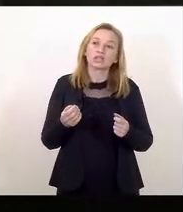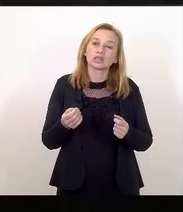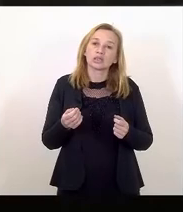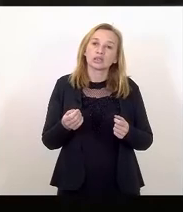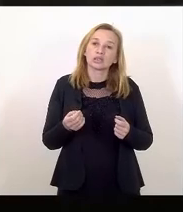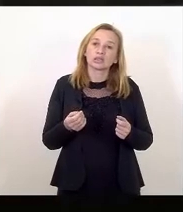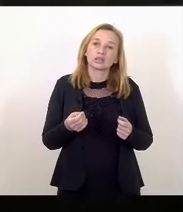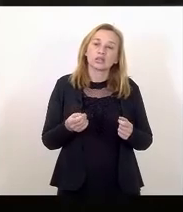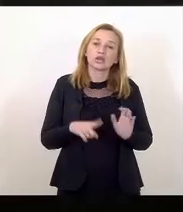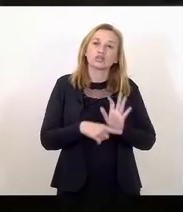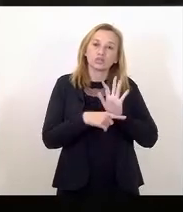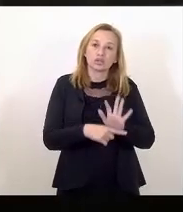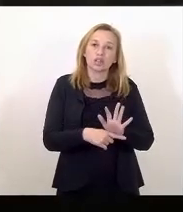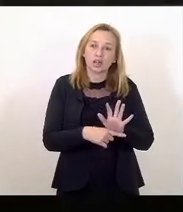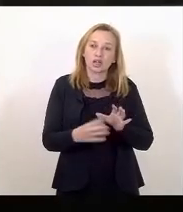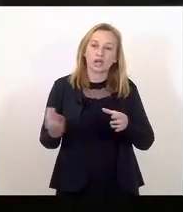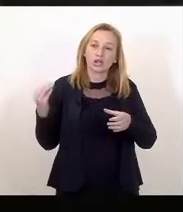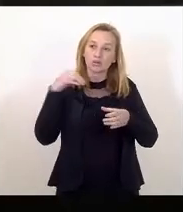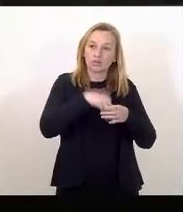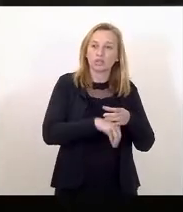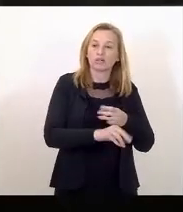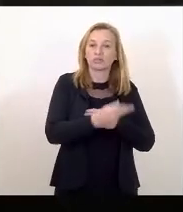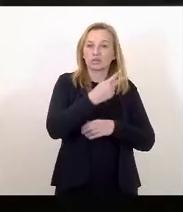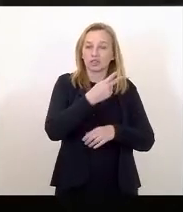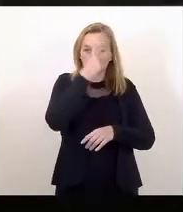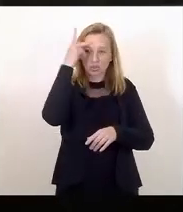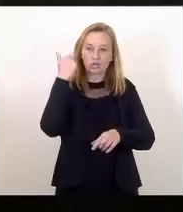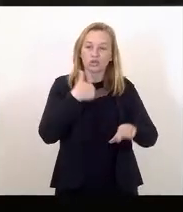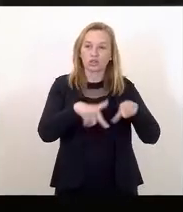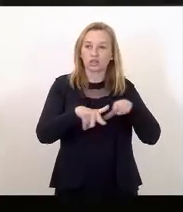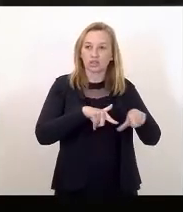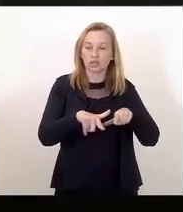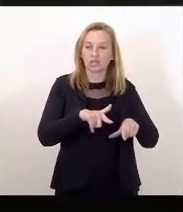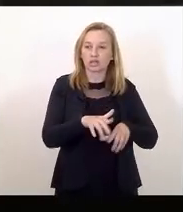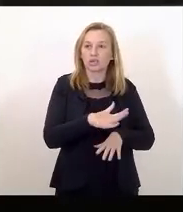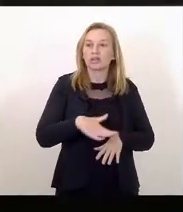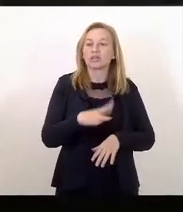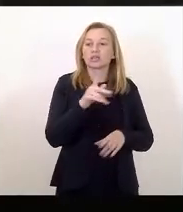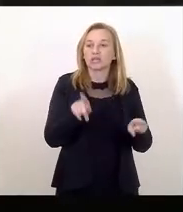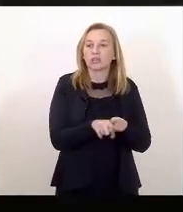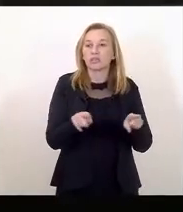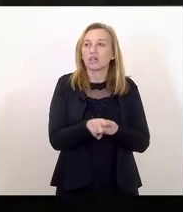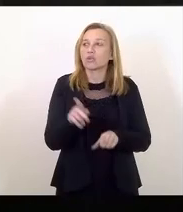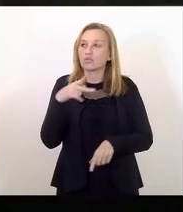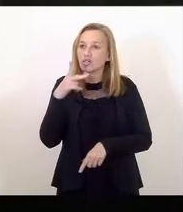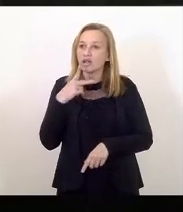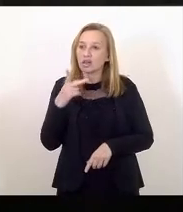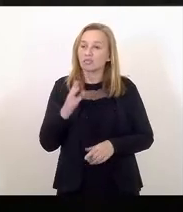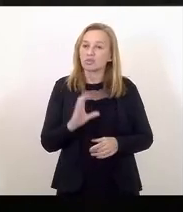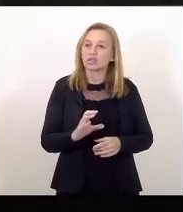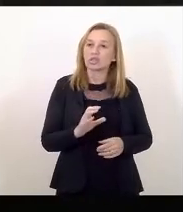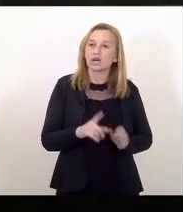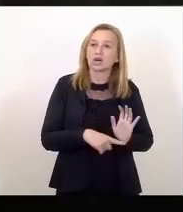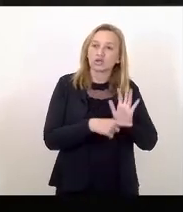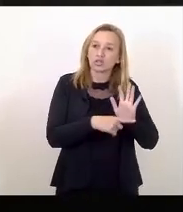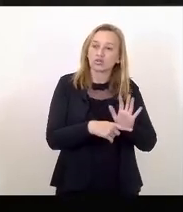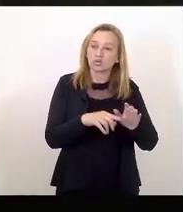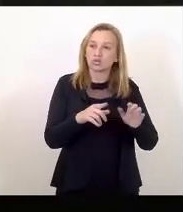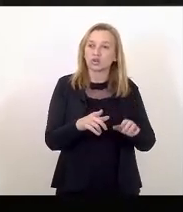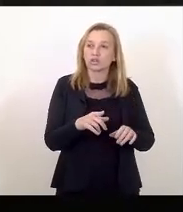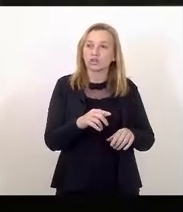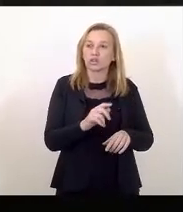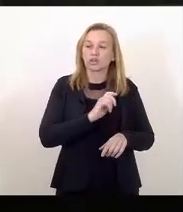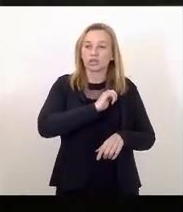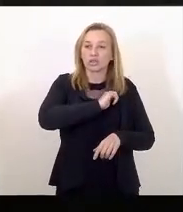dessas pessoas no mercado de trabalho. Temos que pensar também, quando falamos em benefícios fiscais, em benefícios na